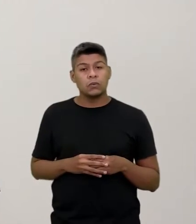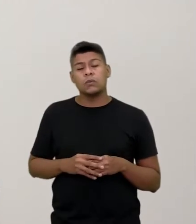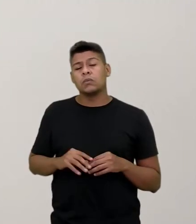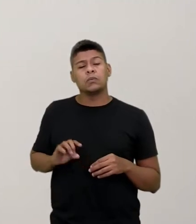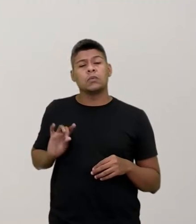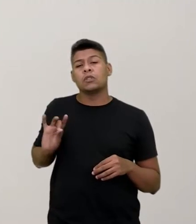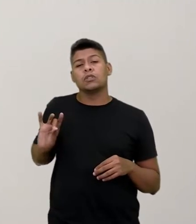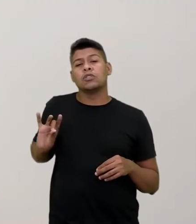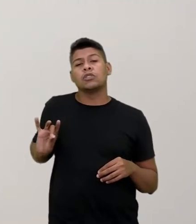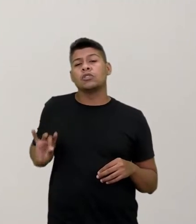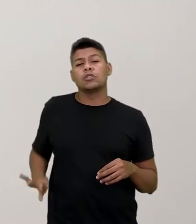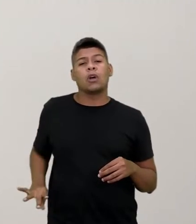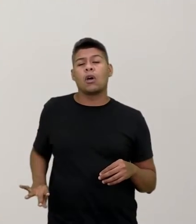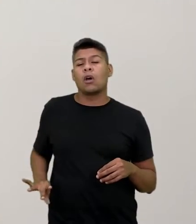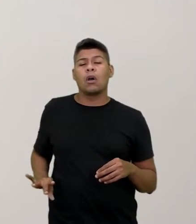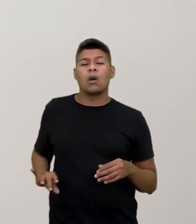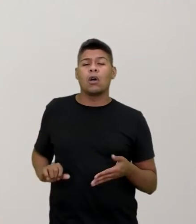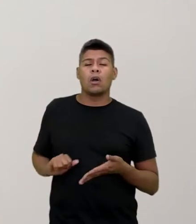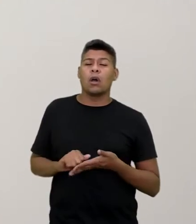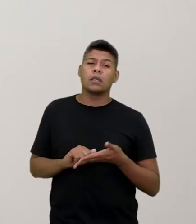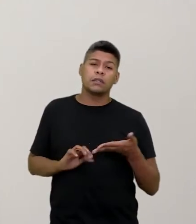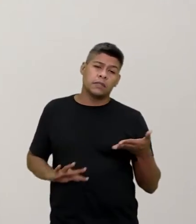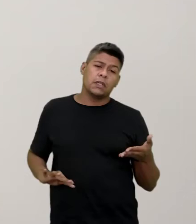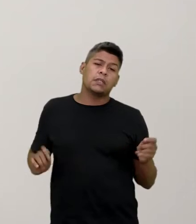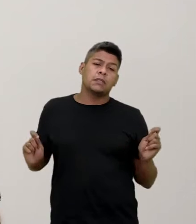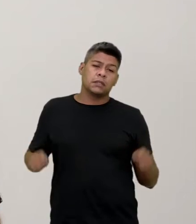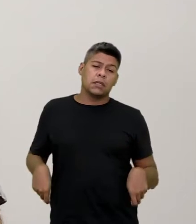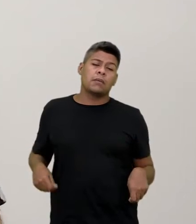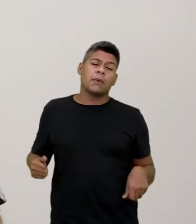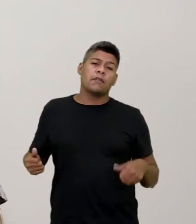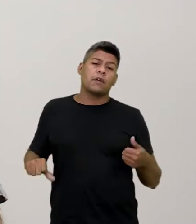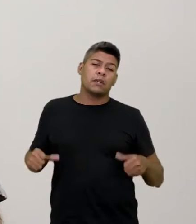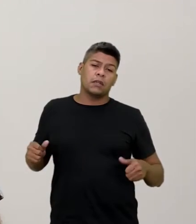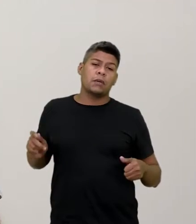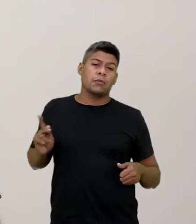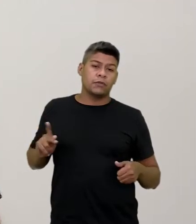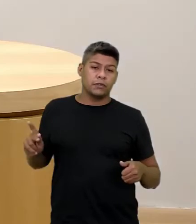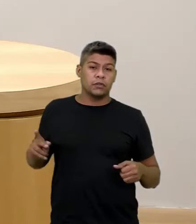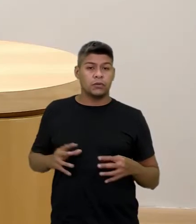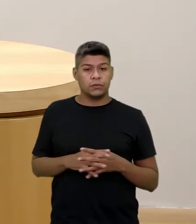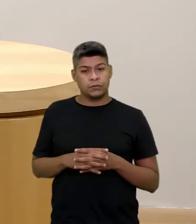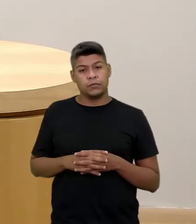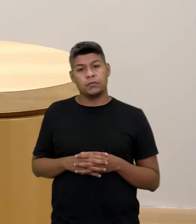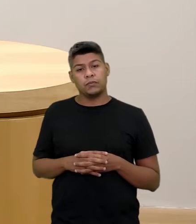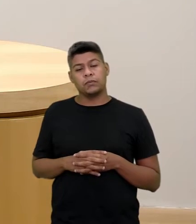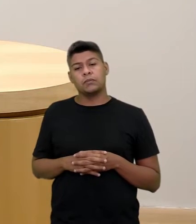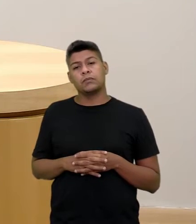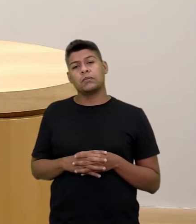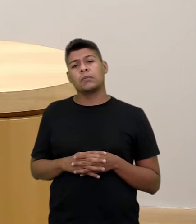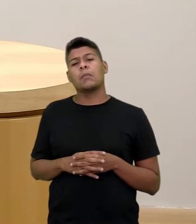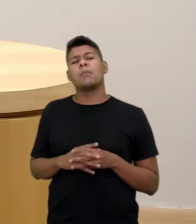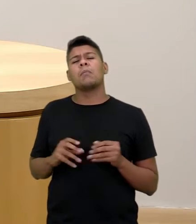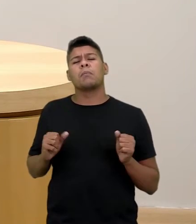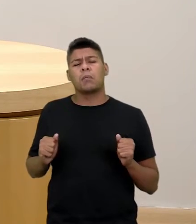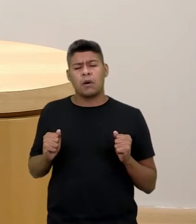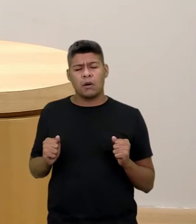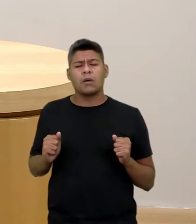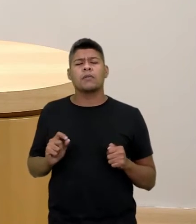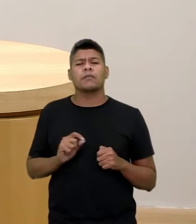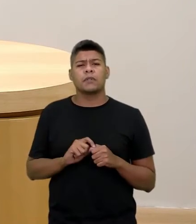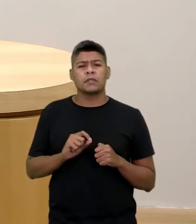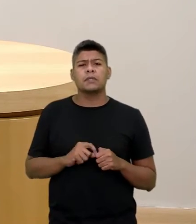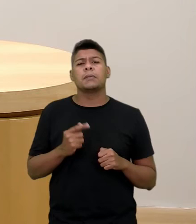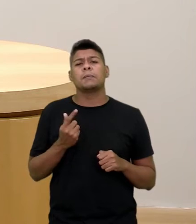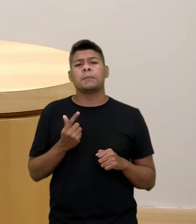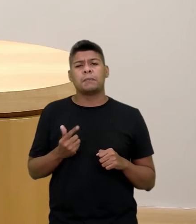só já é uma atividade que pode ser avaliada, né, pelo professor. Porém, você também pode fazer mais do que isso, né?